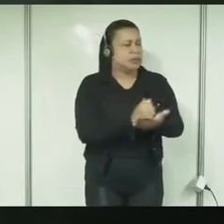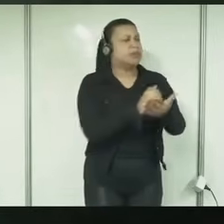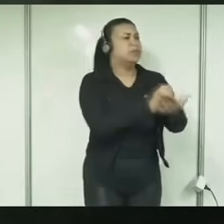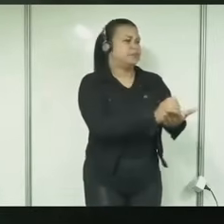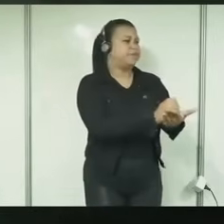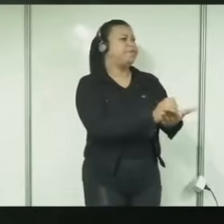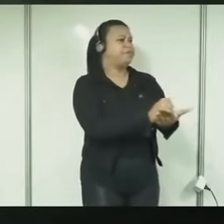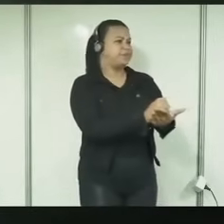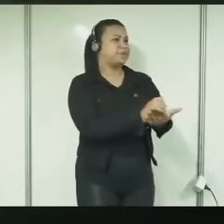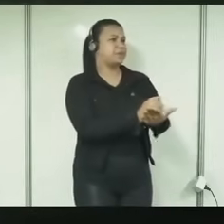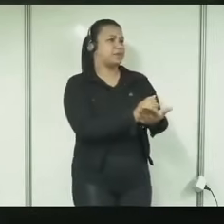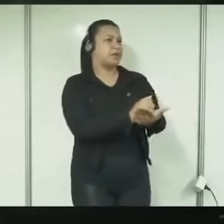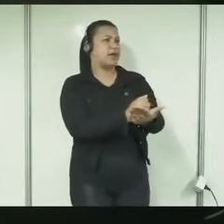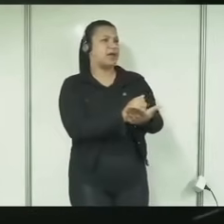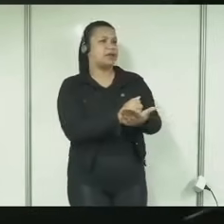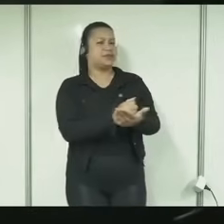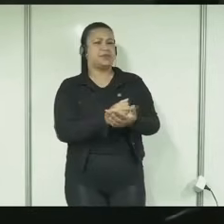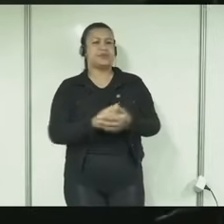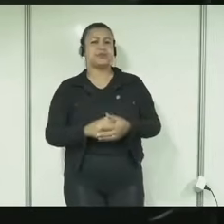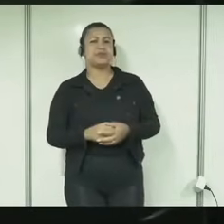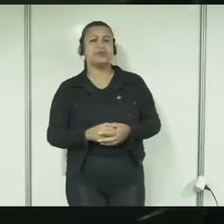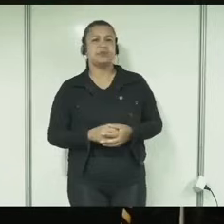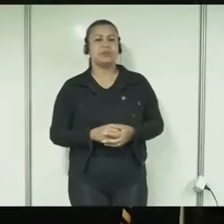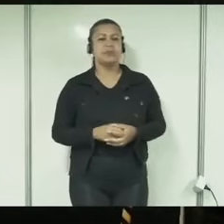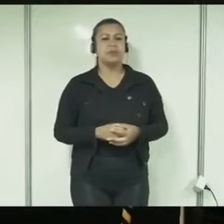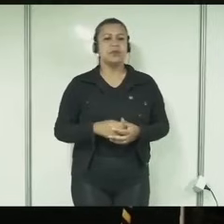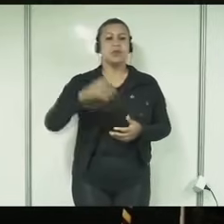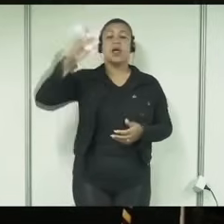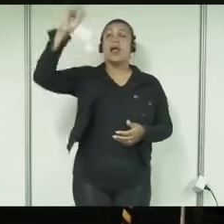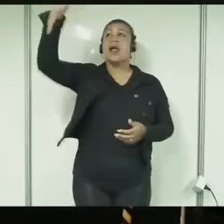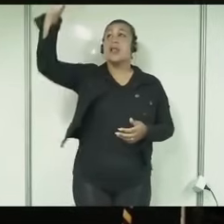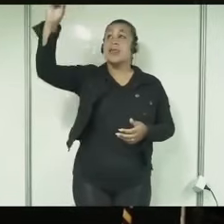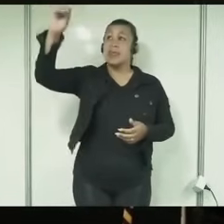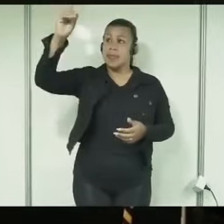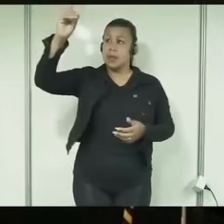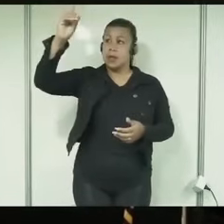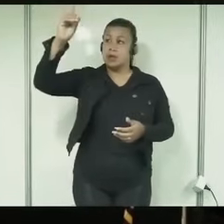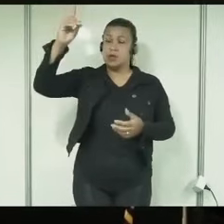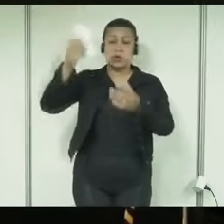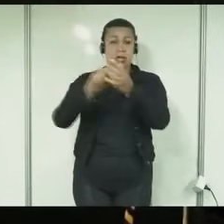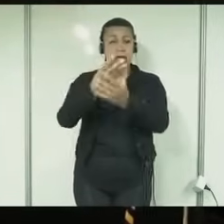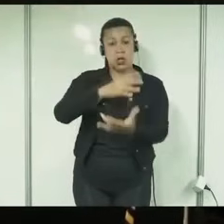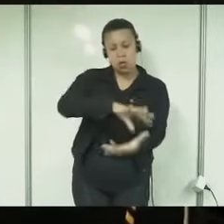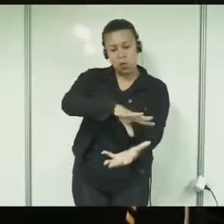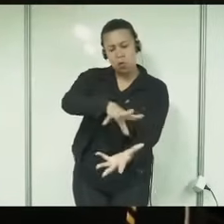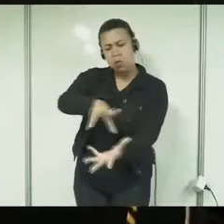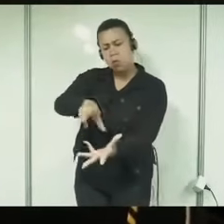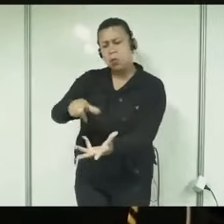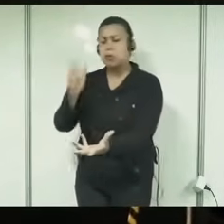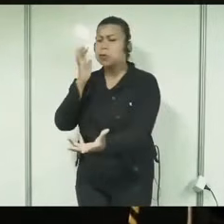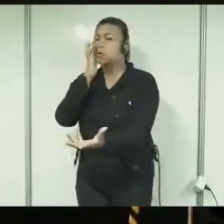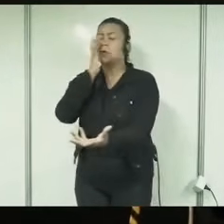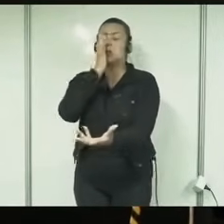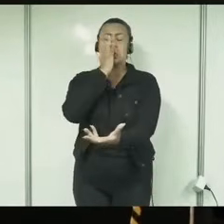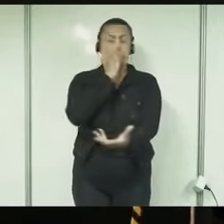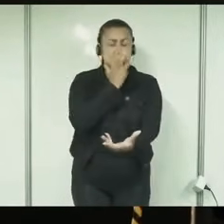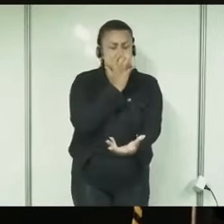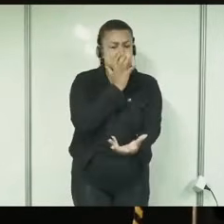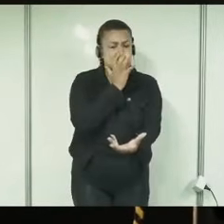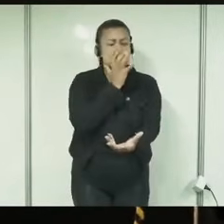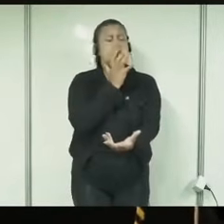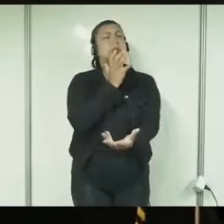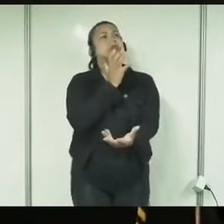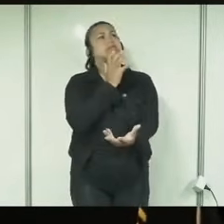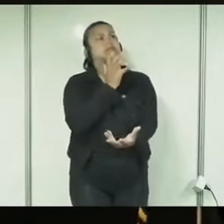também. Deus fez o mundo tão de forma tão interessante que aquilo que nós pensamos, se nós pensamos